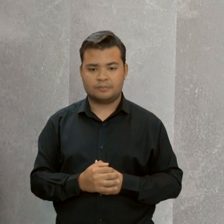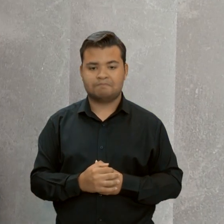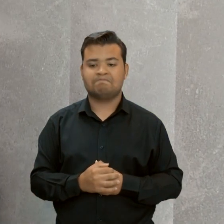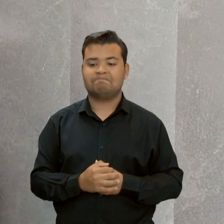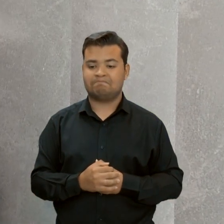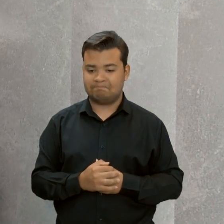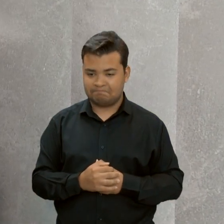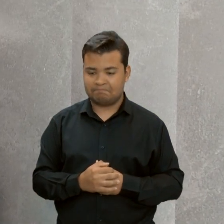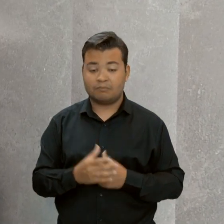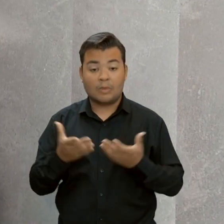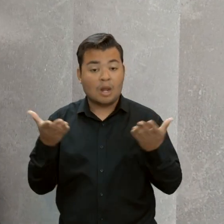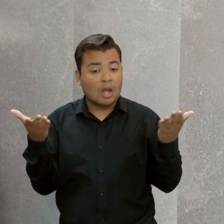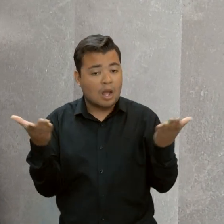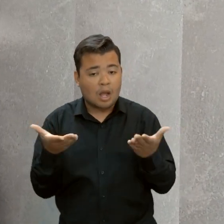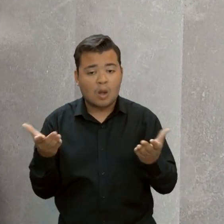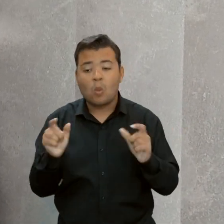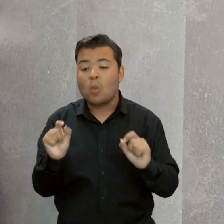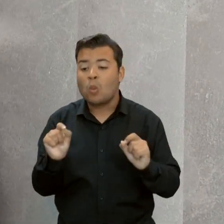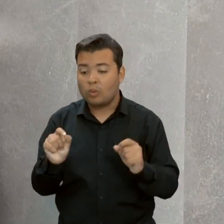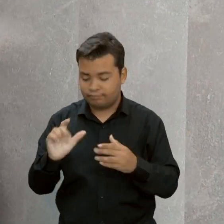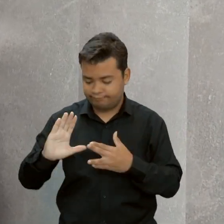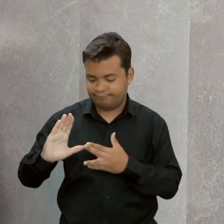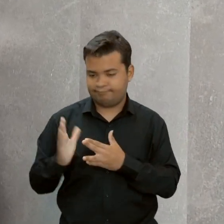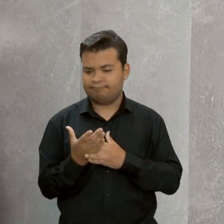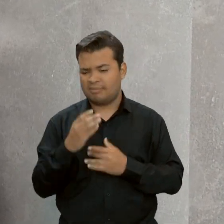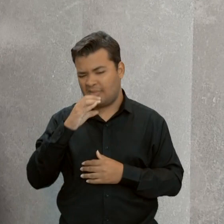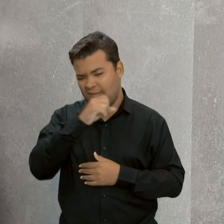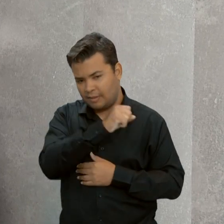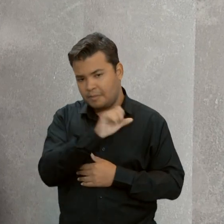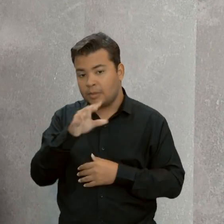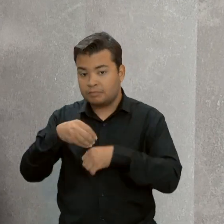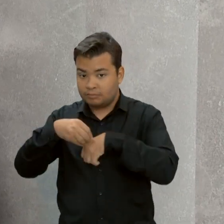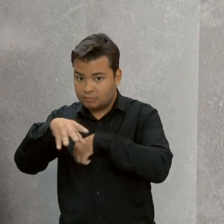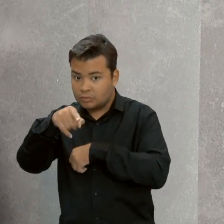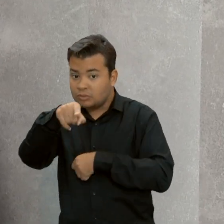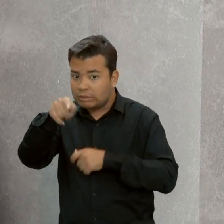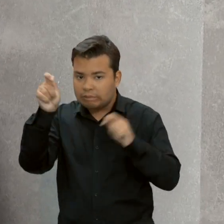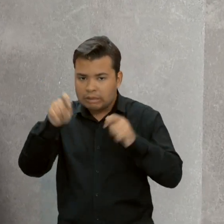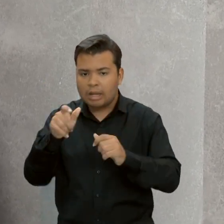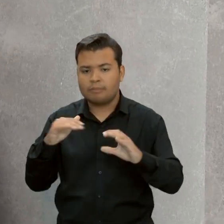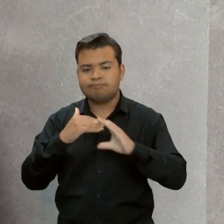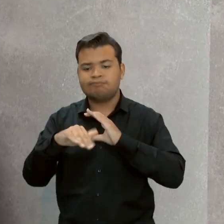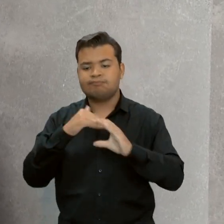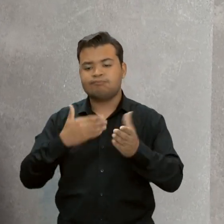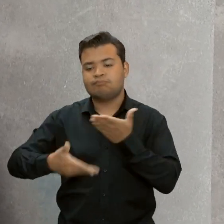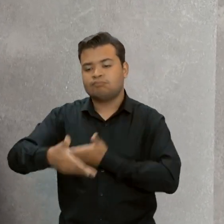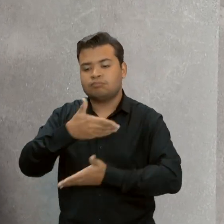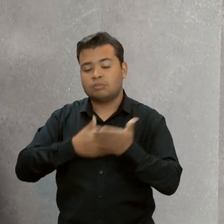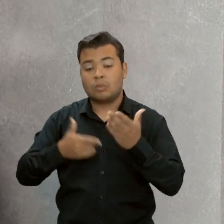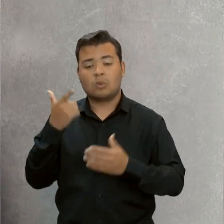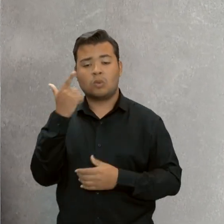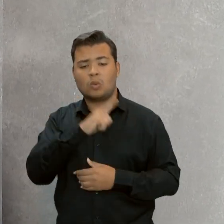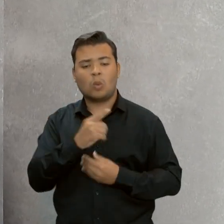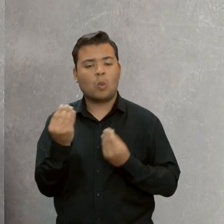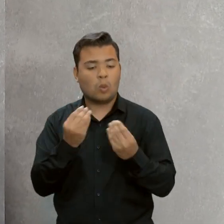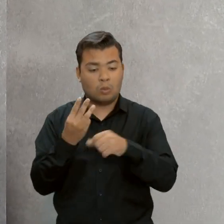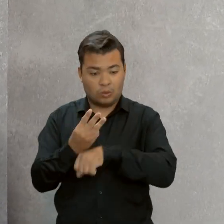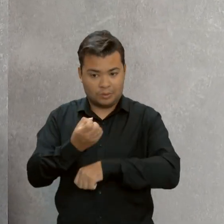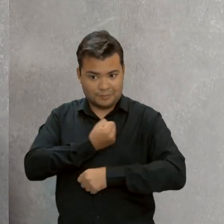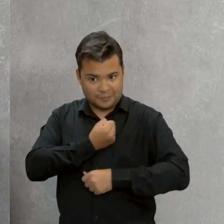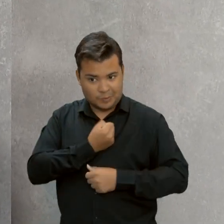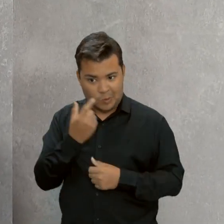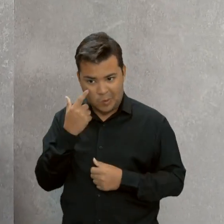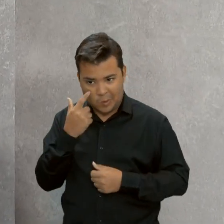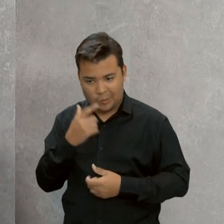Muito bem, agora nós vamos então para um rápido intervalo, lembrando você de participar aqui com a gente por meio do nosso WhatsApp, o